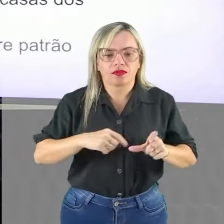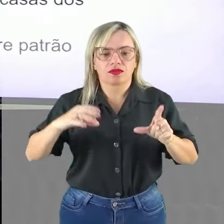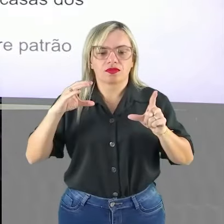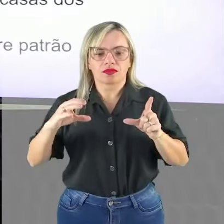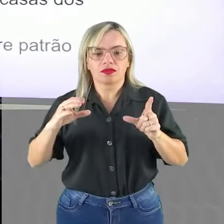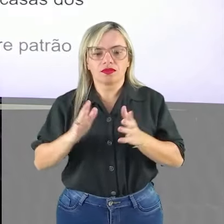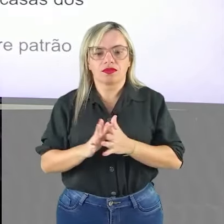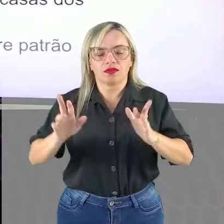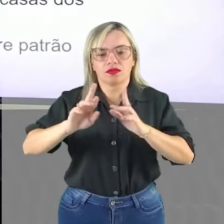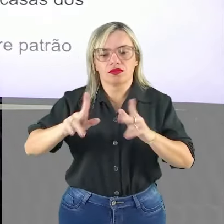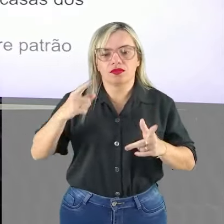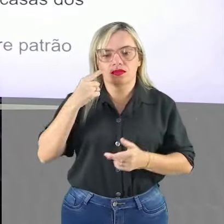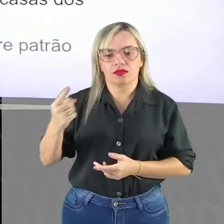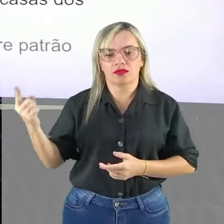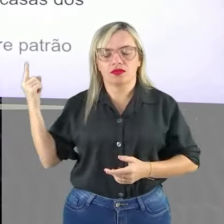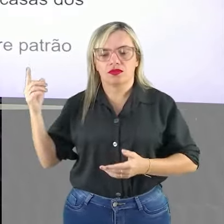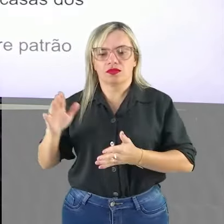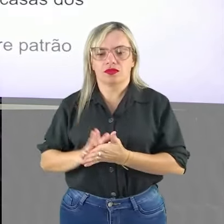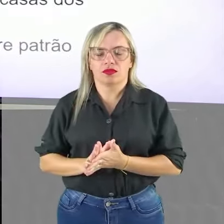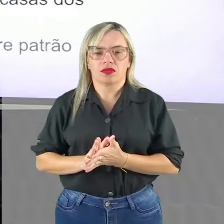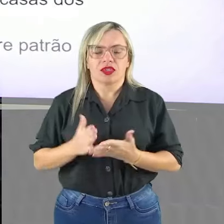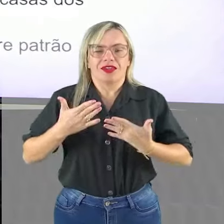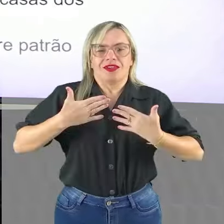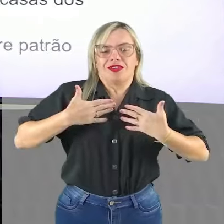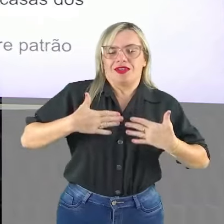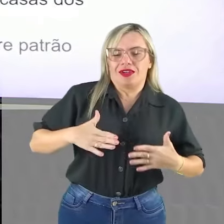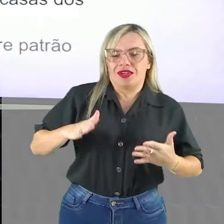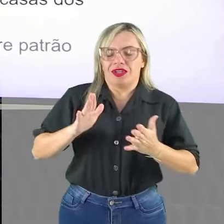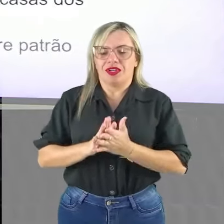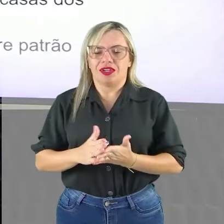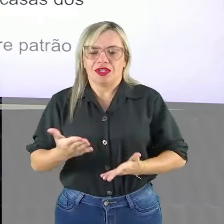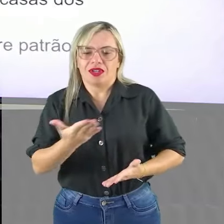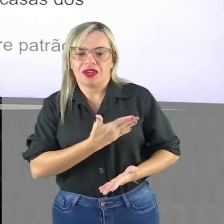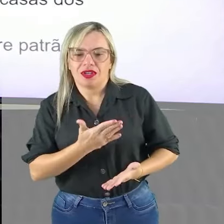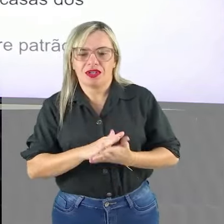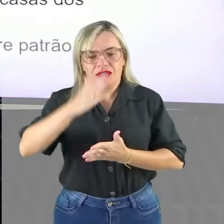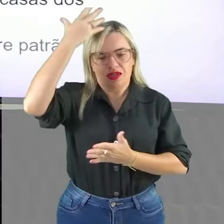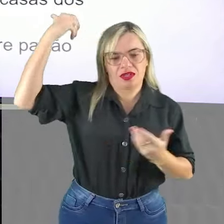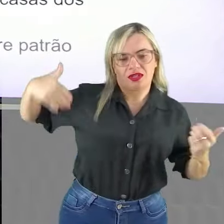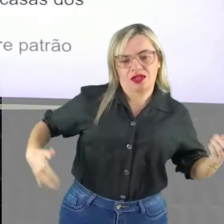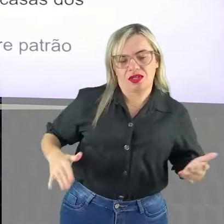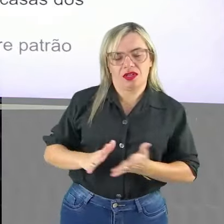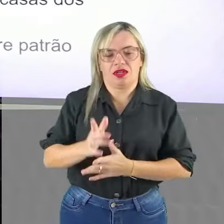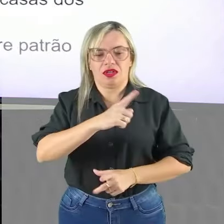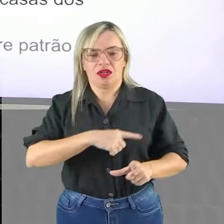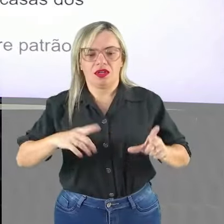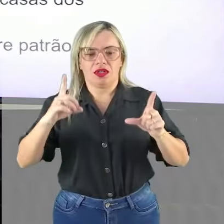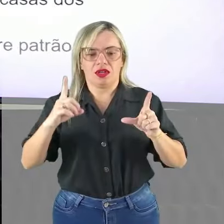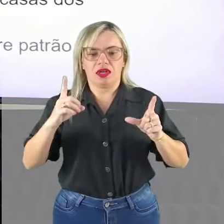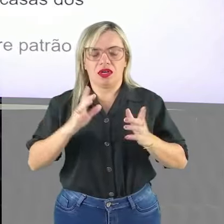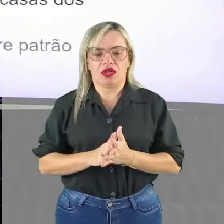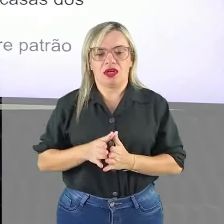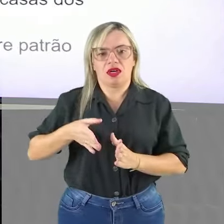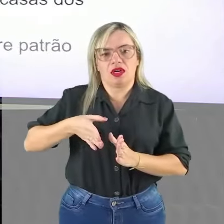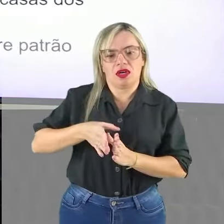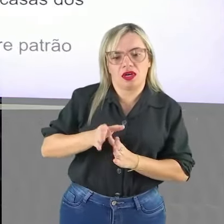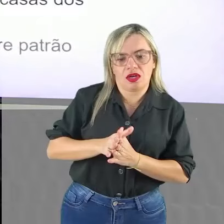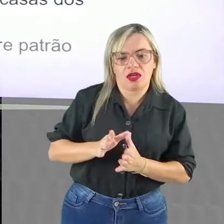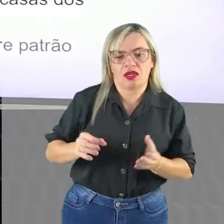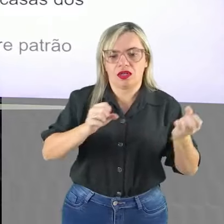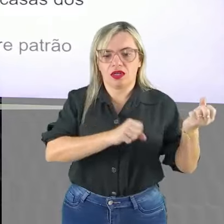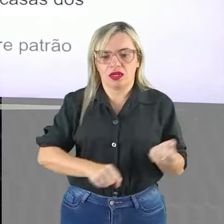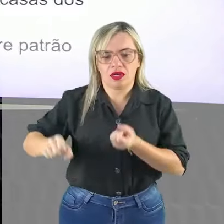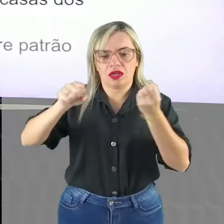formas né de acolher do mexicano Tá certo as orientações sobre as limpezas das Casas dos espanhóis Então a gente vai